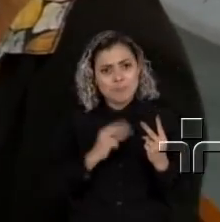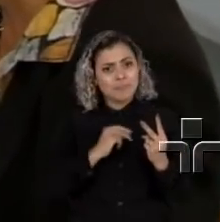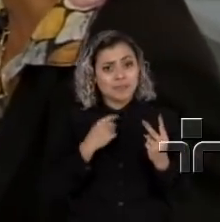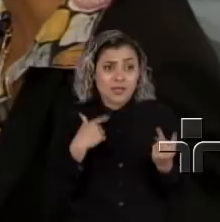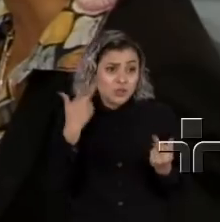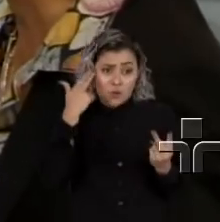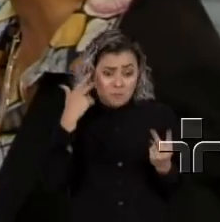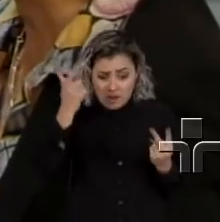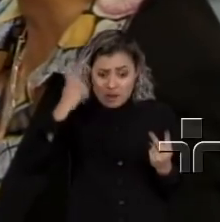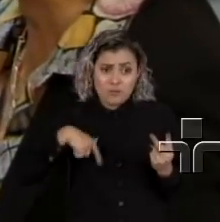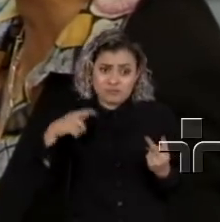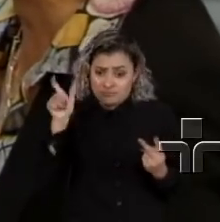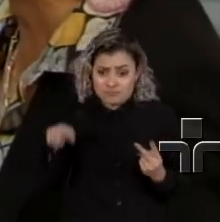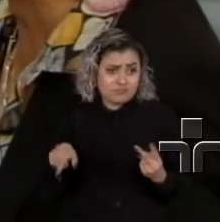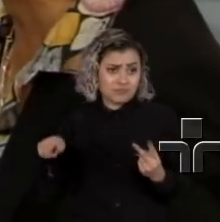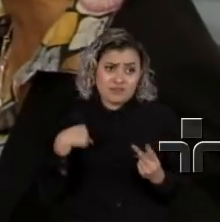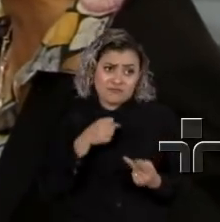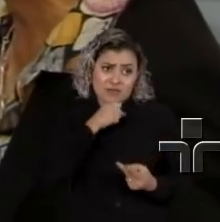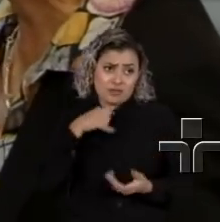porque...